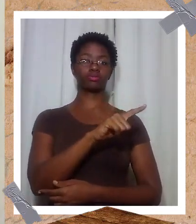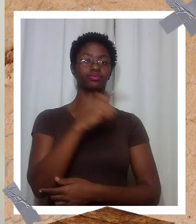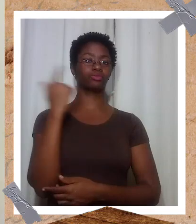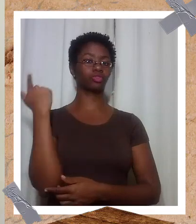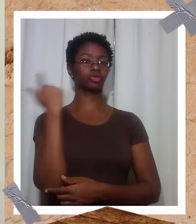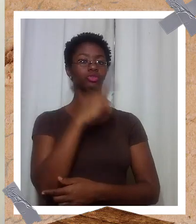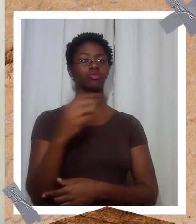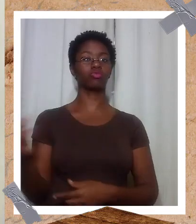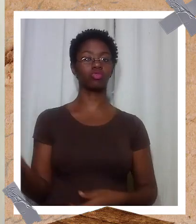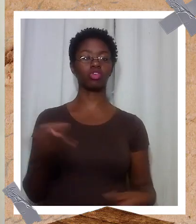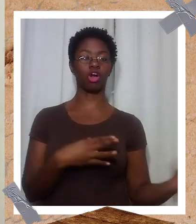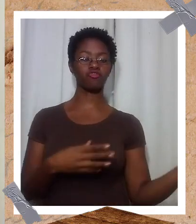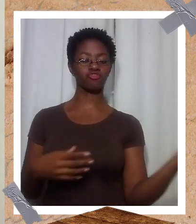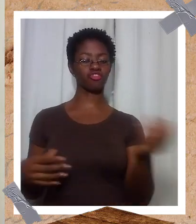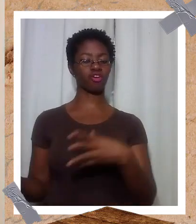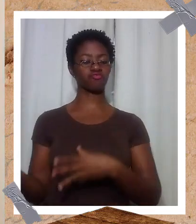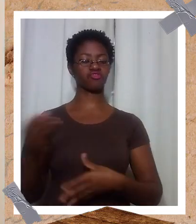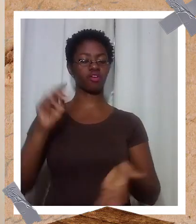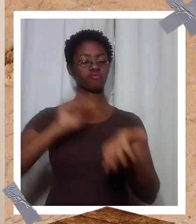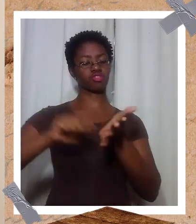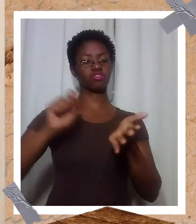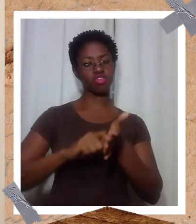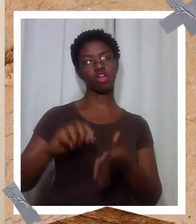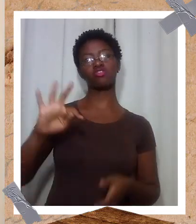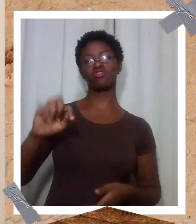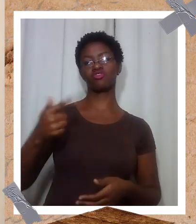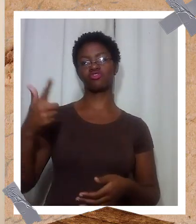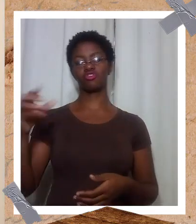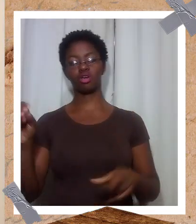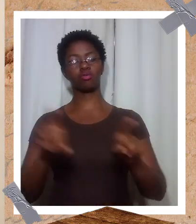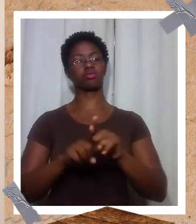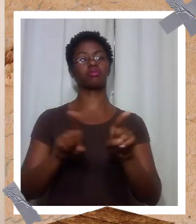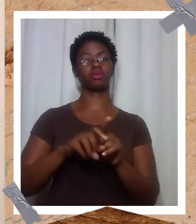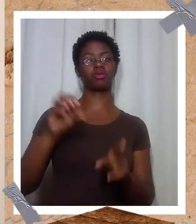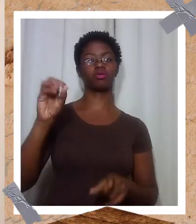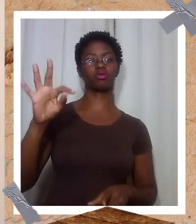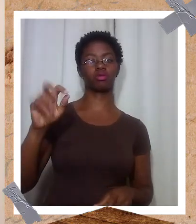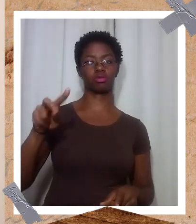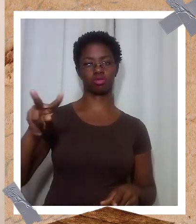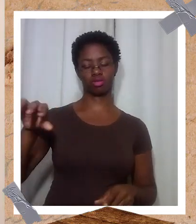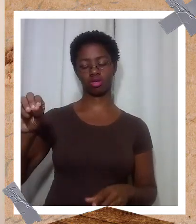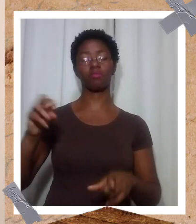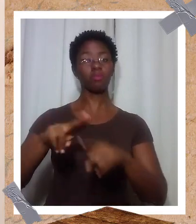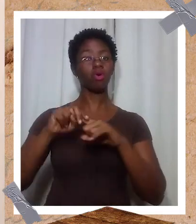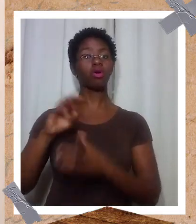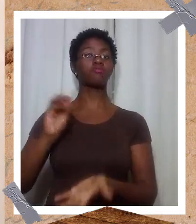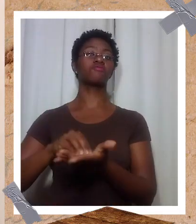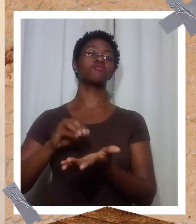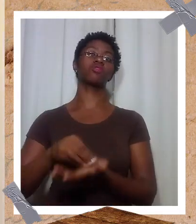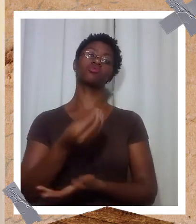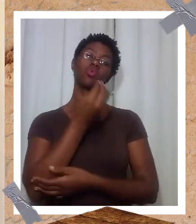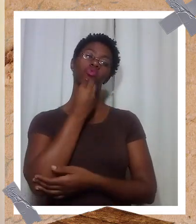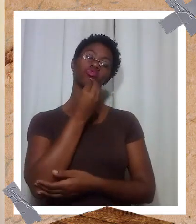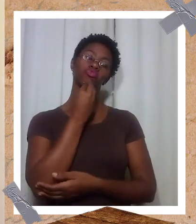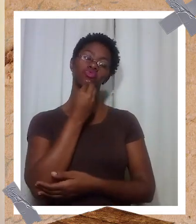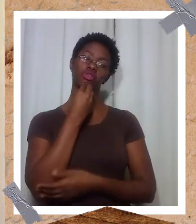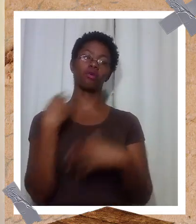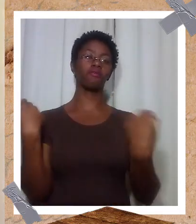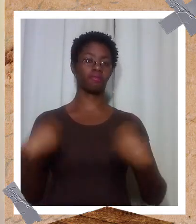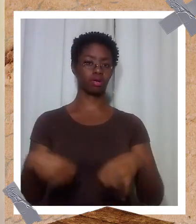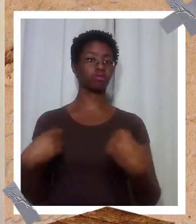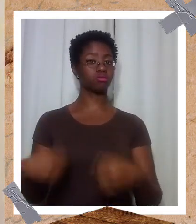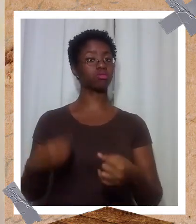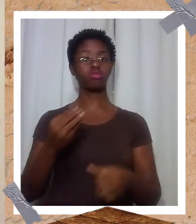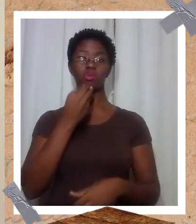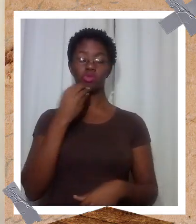novos Tiões, novos Otávios, porque também existe uma escassez muito grande de oportunidade. E quando eu digo